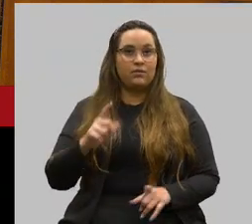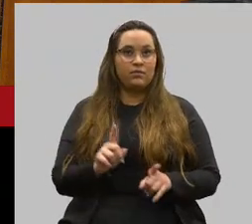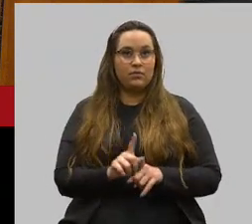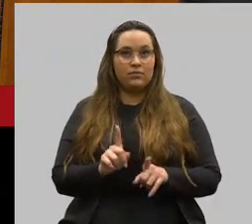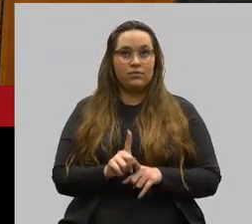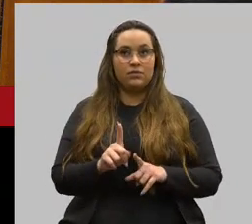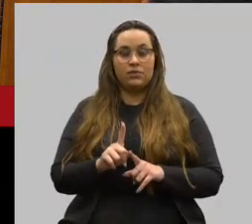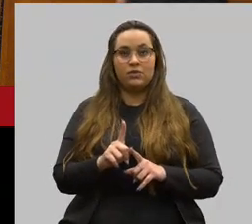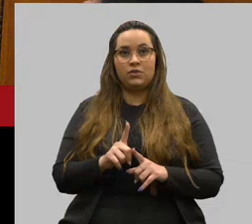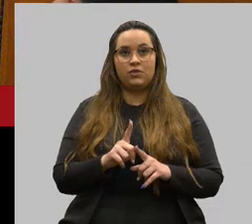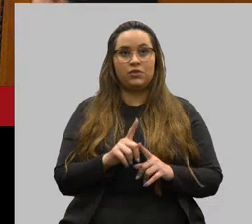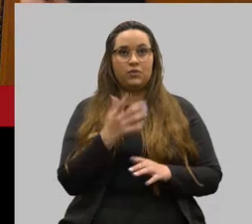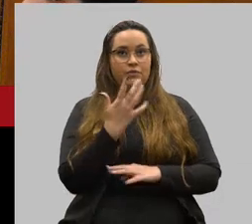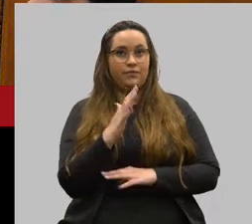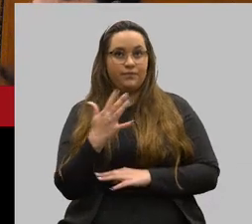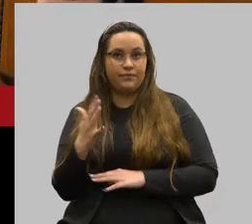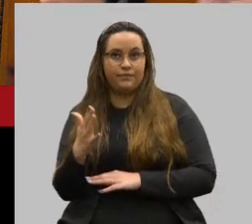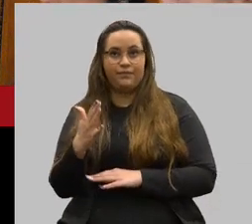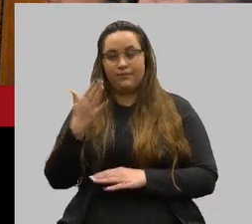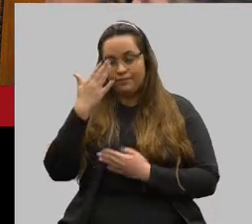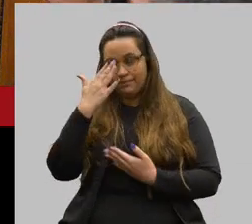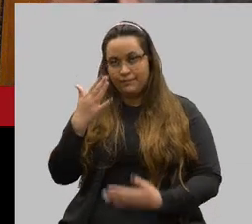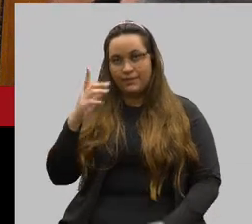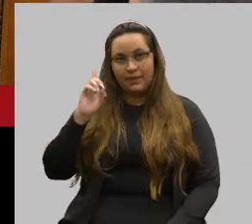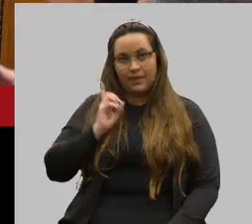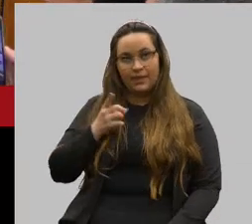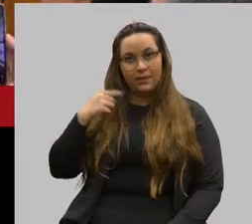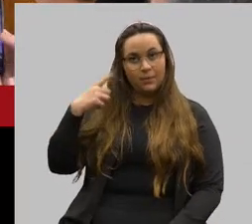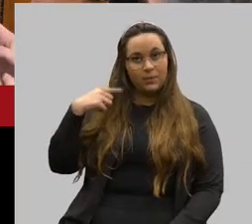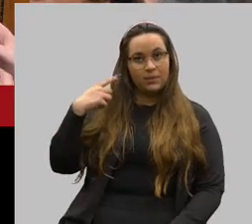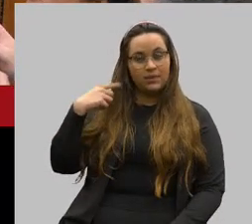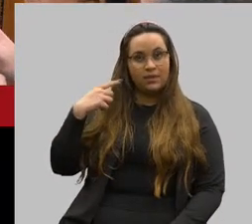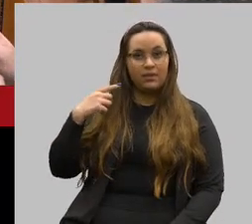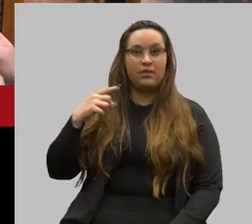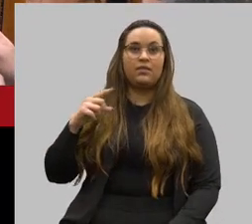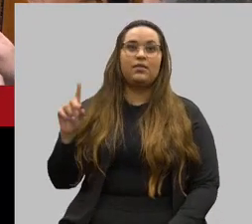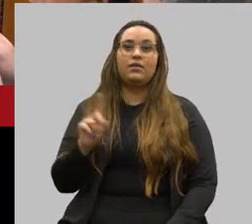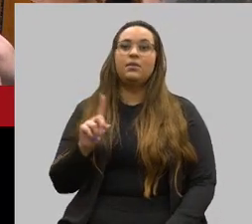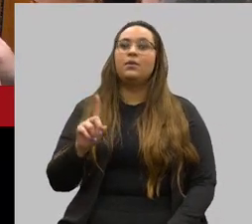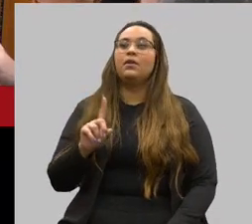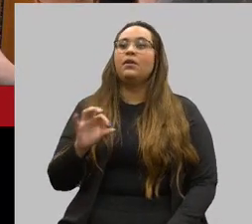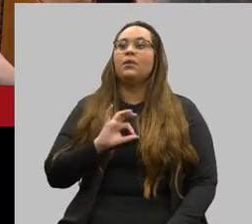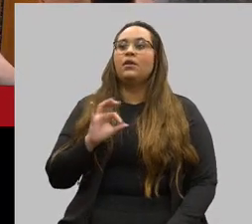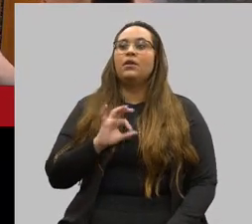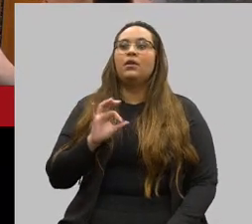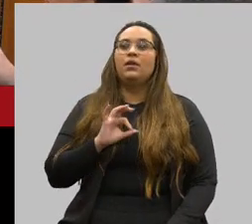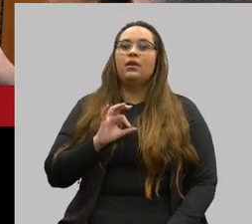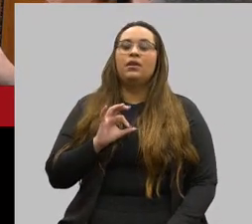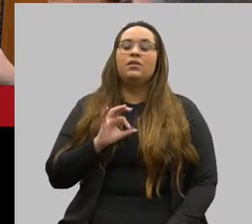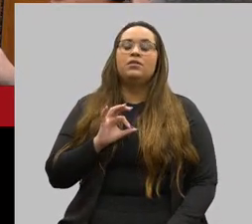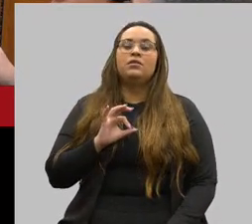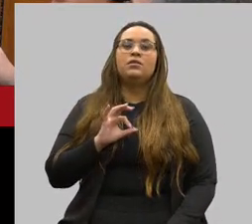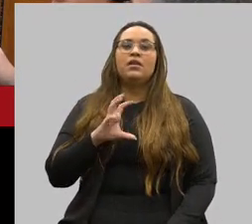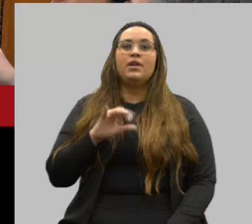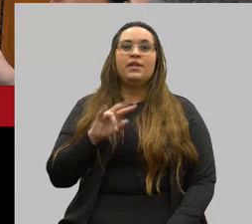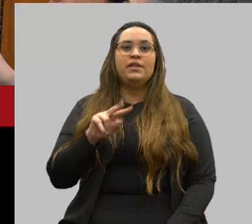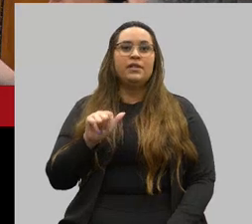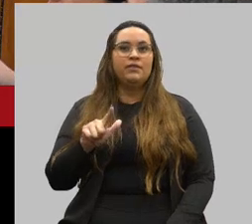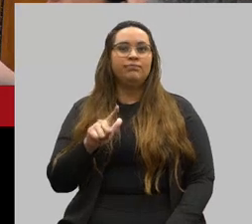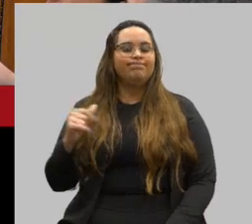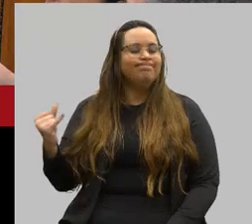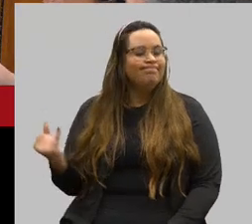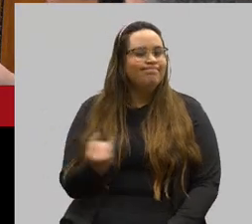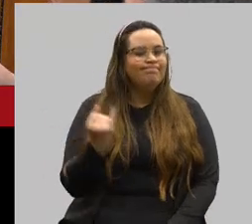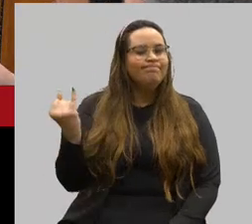Meio Ambiente deputada Beatriz Serqueira eh pra Polícia Civil né um momento de suma ância estar aqui eh